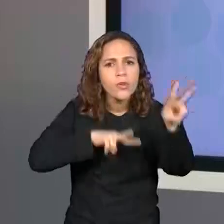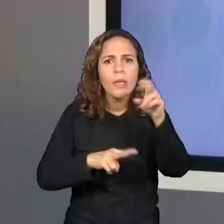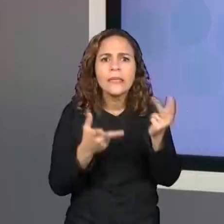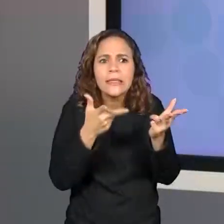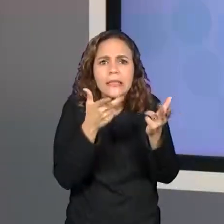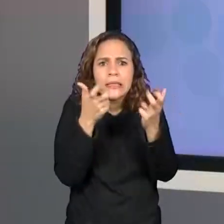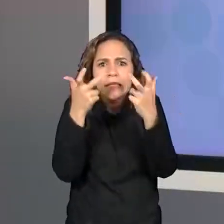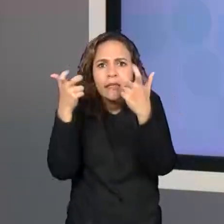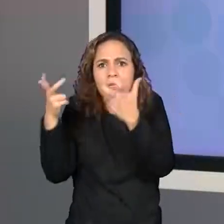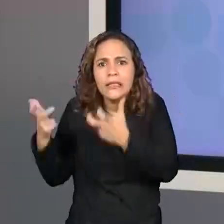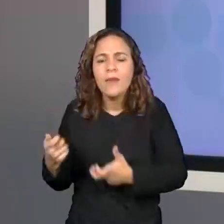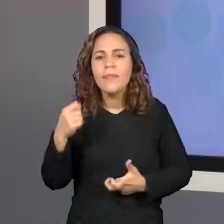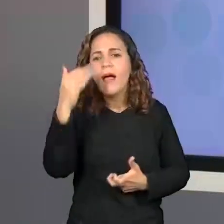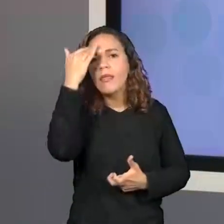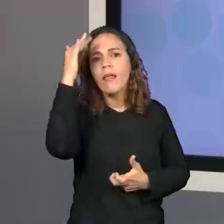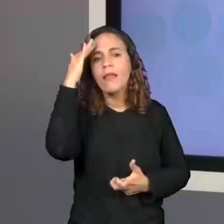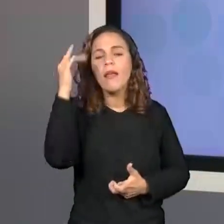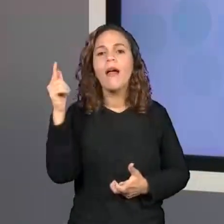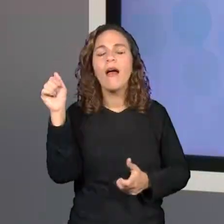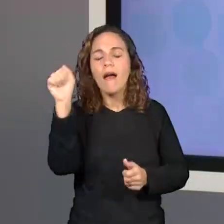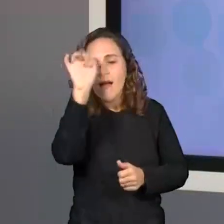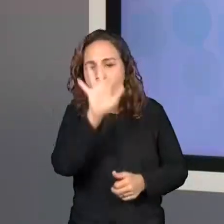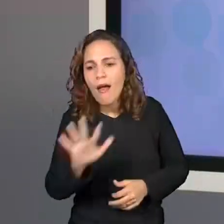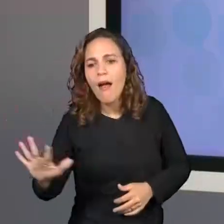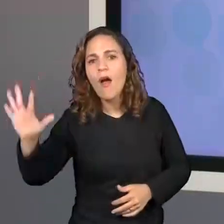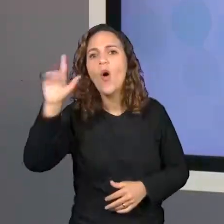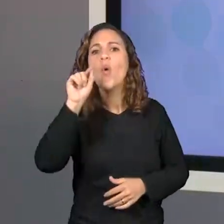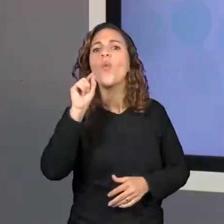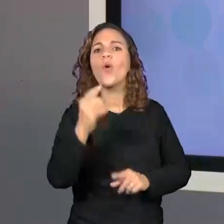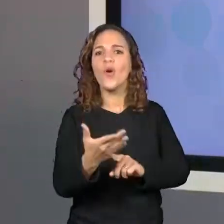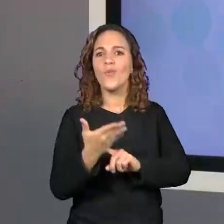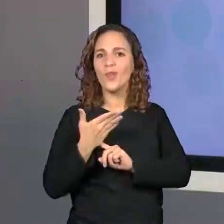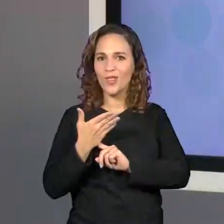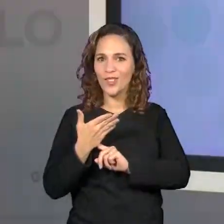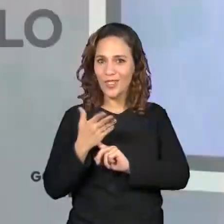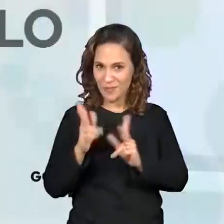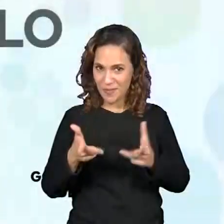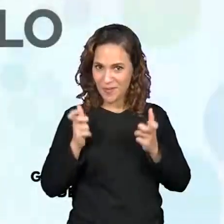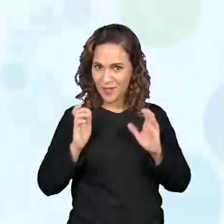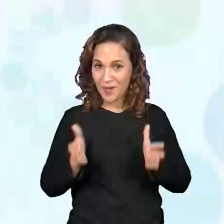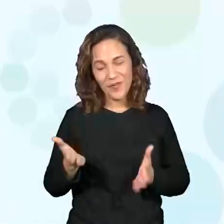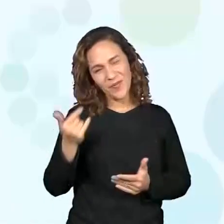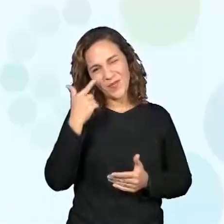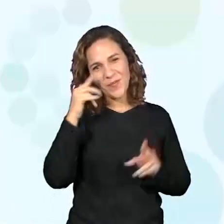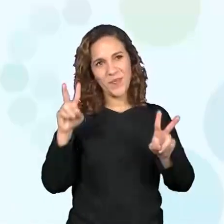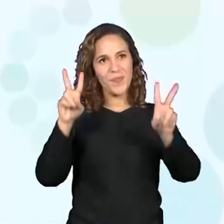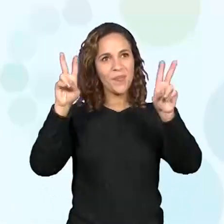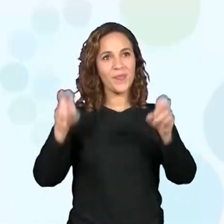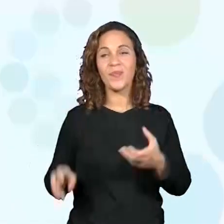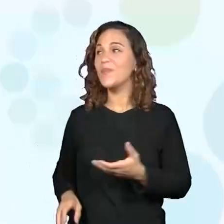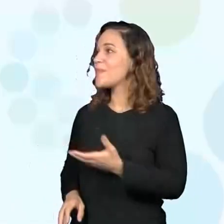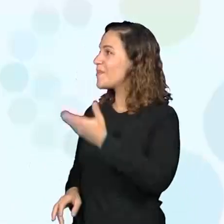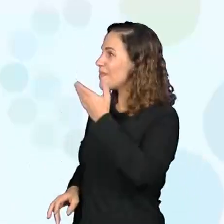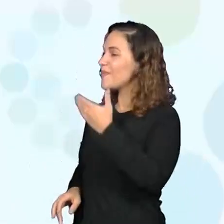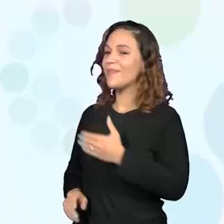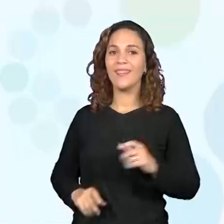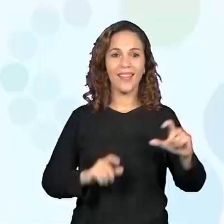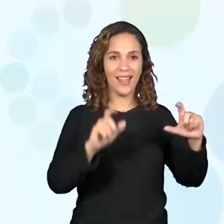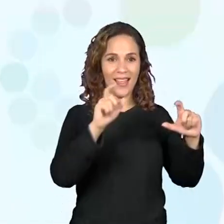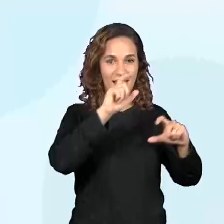a compreensão da mensagem que a história quis passar? Então vamos lá. O título da aula de hoje,